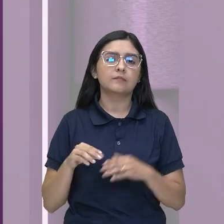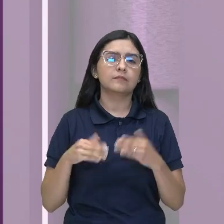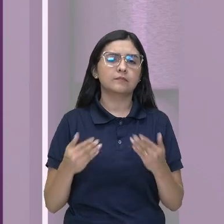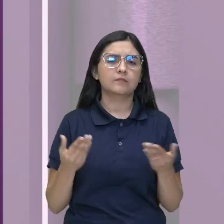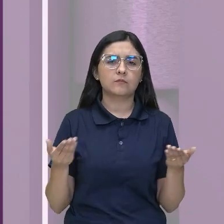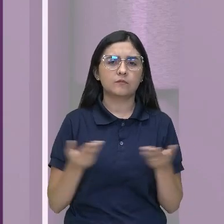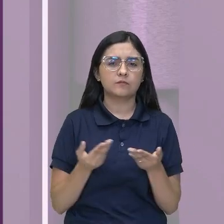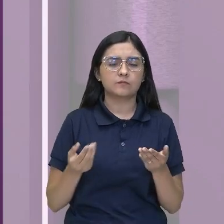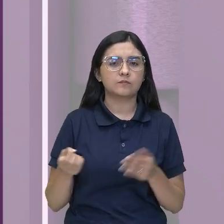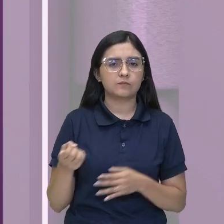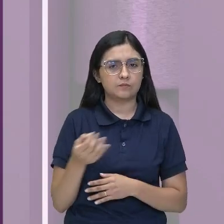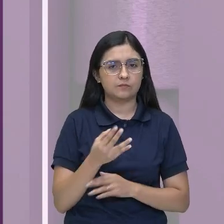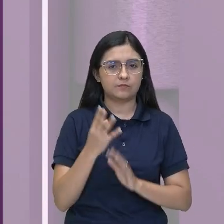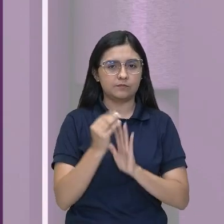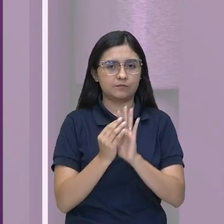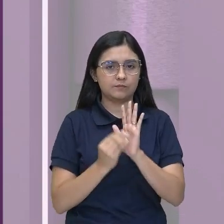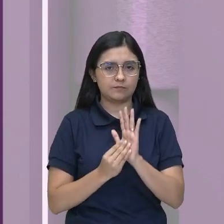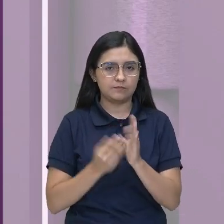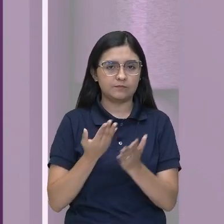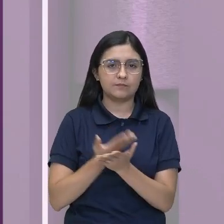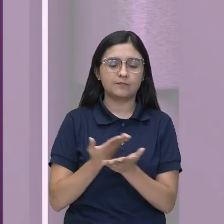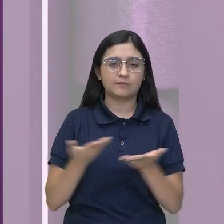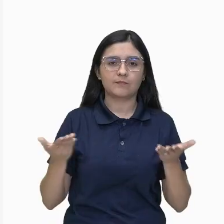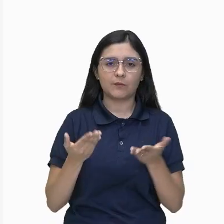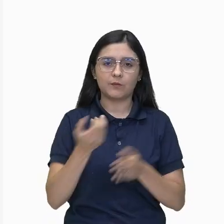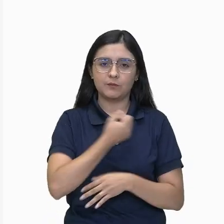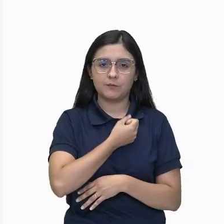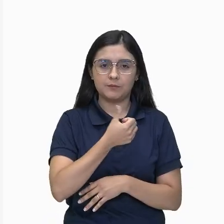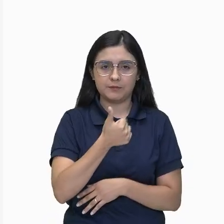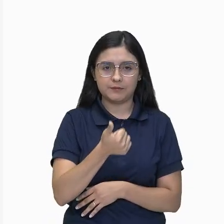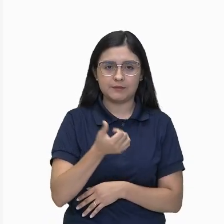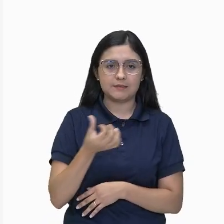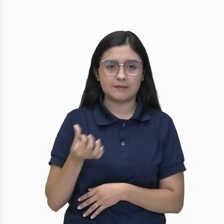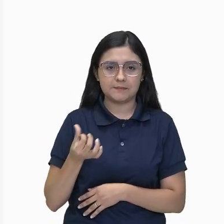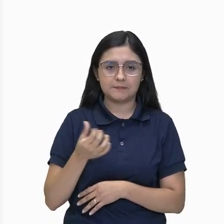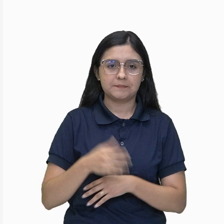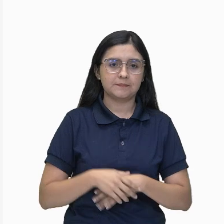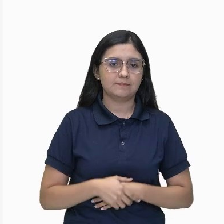novo conteúdo nessa nossa aula de número 16. Acompanha comigo.